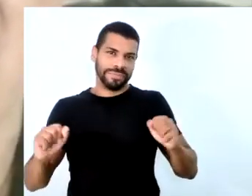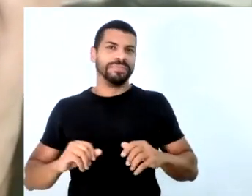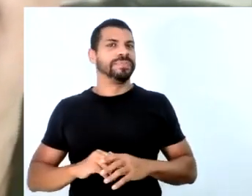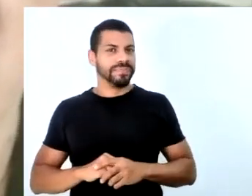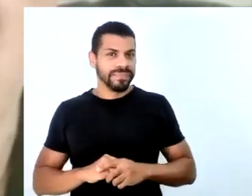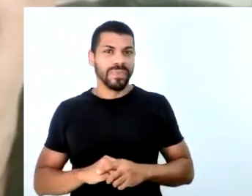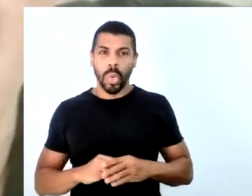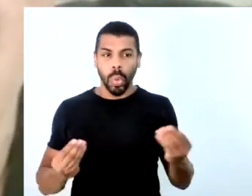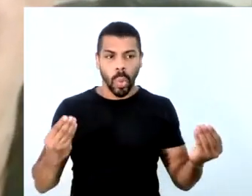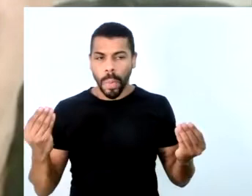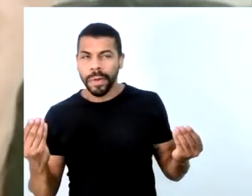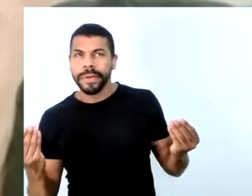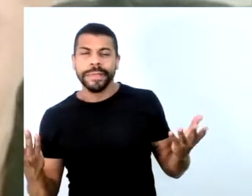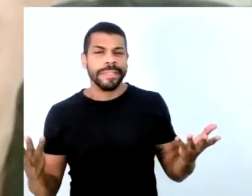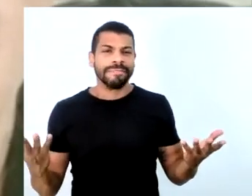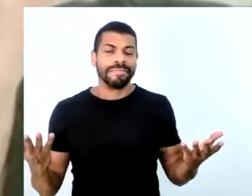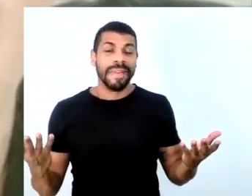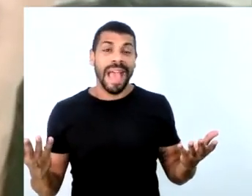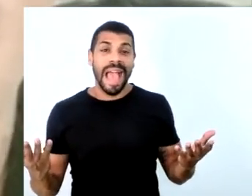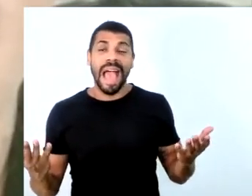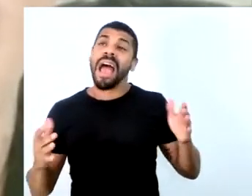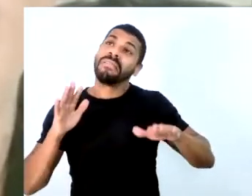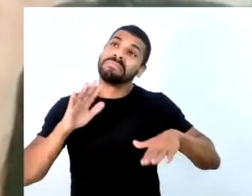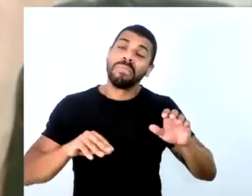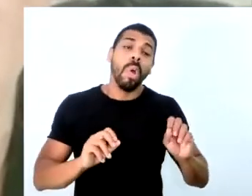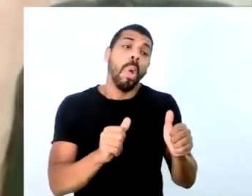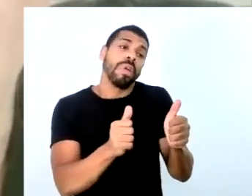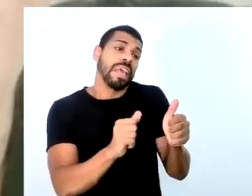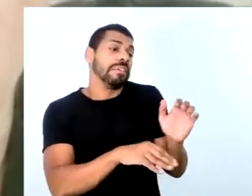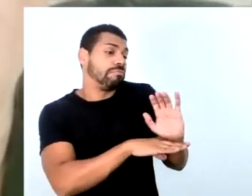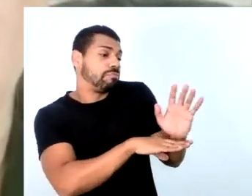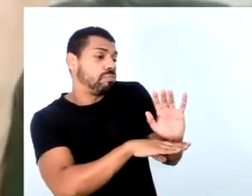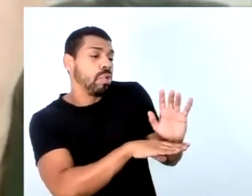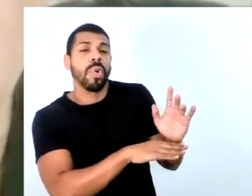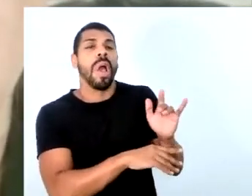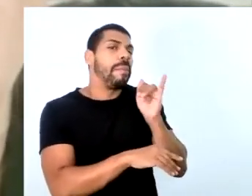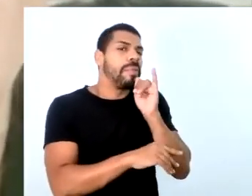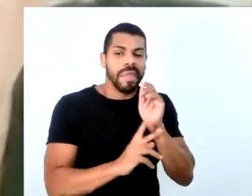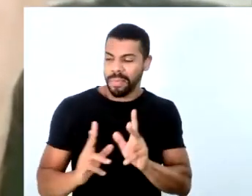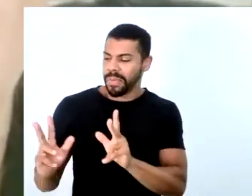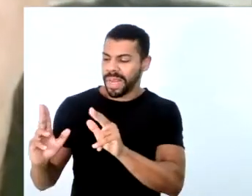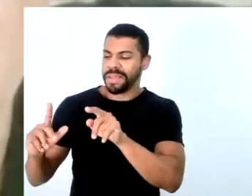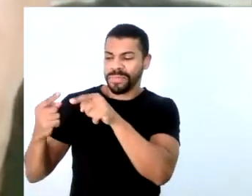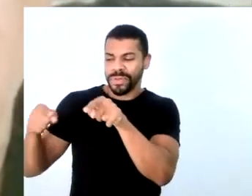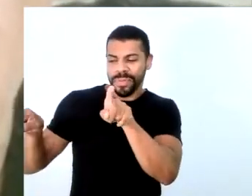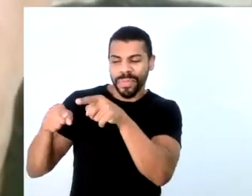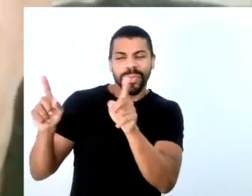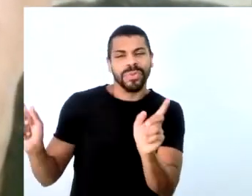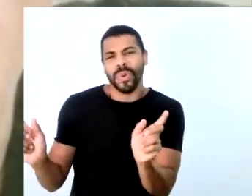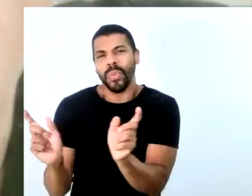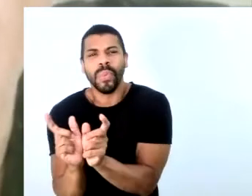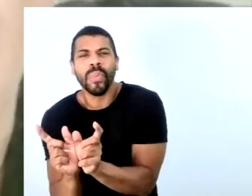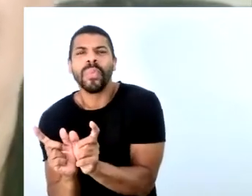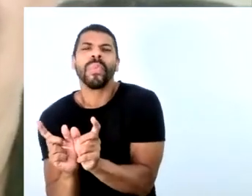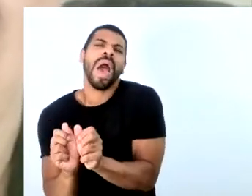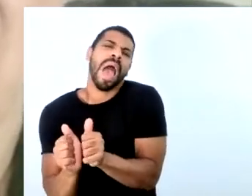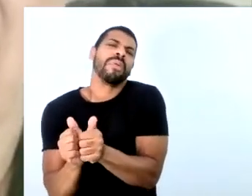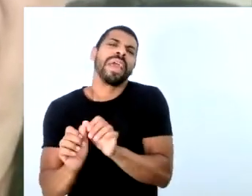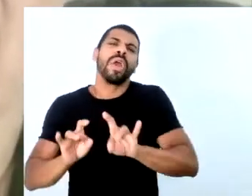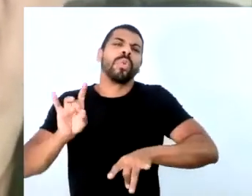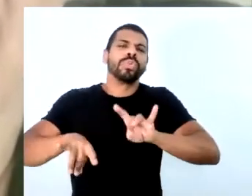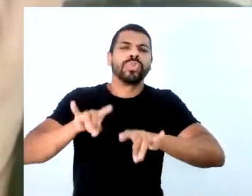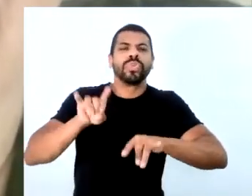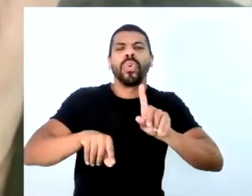dê conta da sua criação, porque você não consegue, sabe, fluir, assim. Às vezes, claro, estou montando longa,